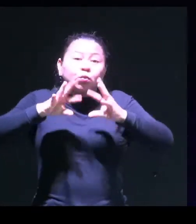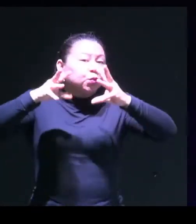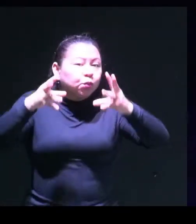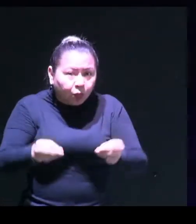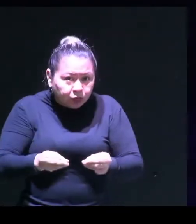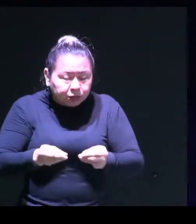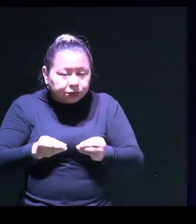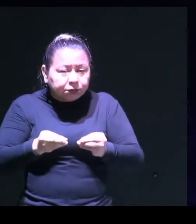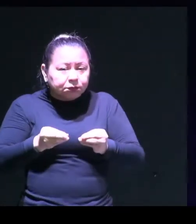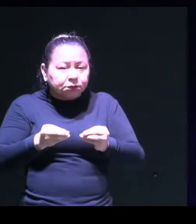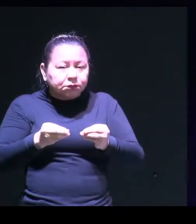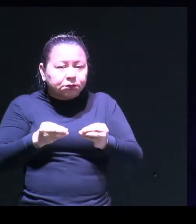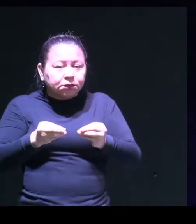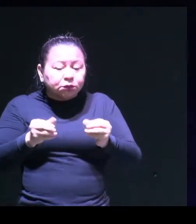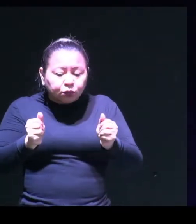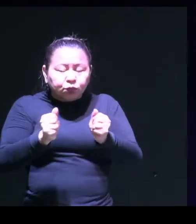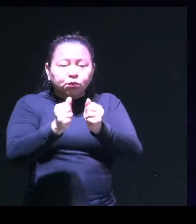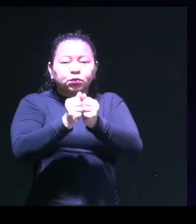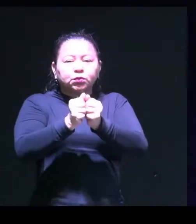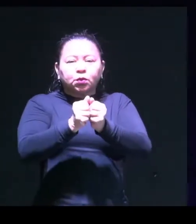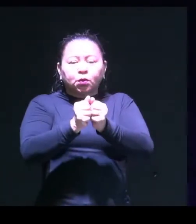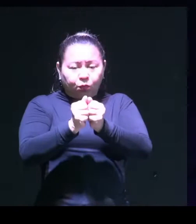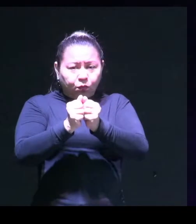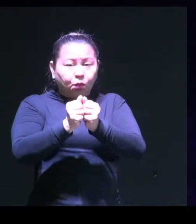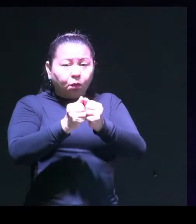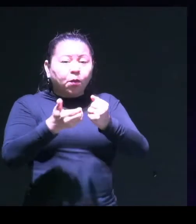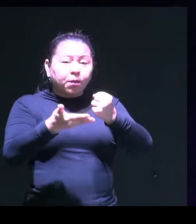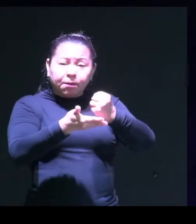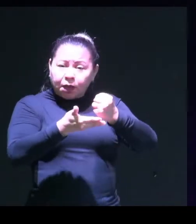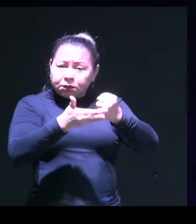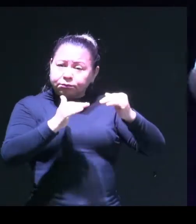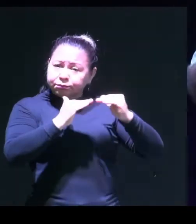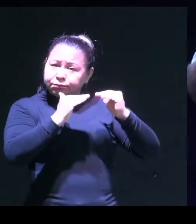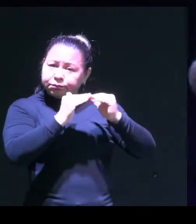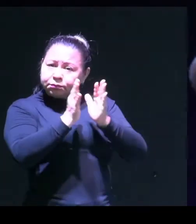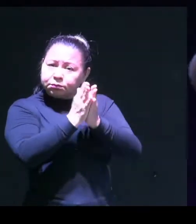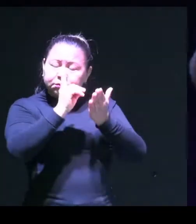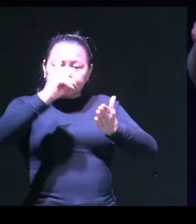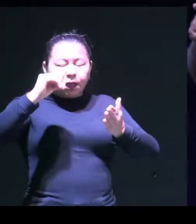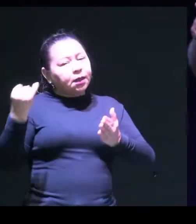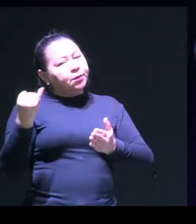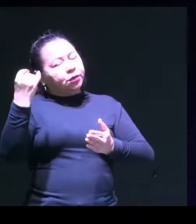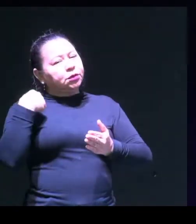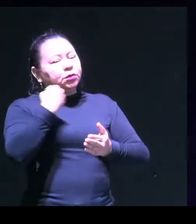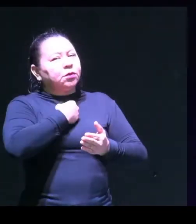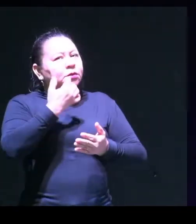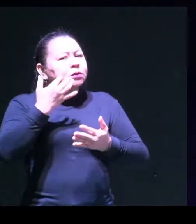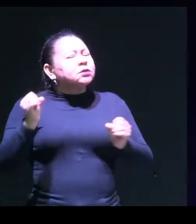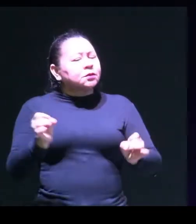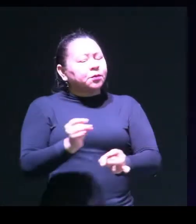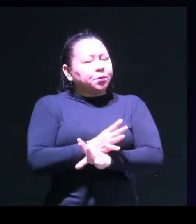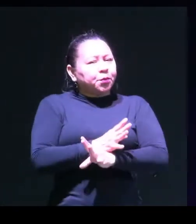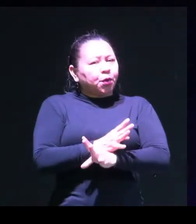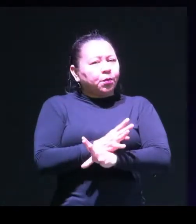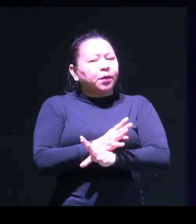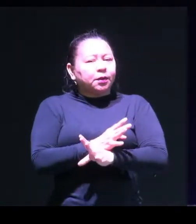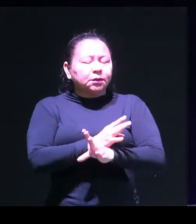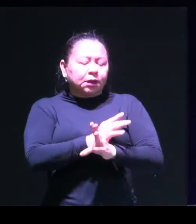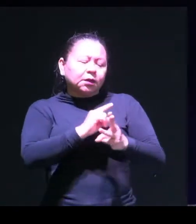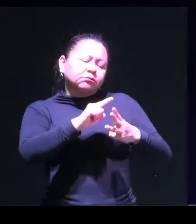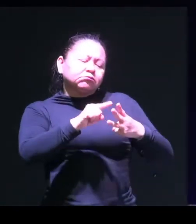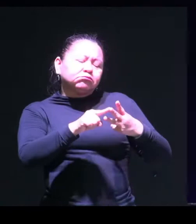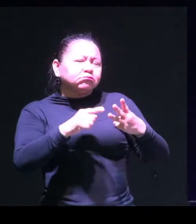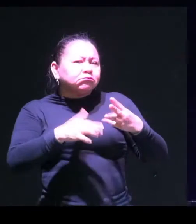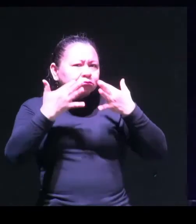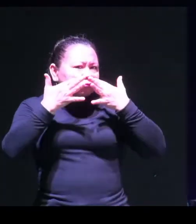todas se julgam basear na Bíblia. Então, é importante que nós estejamos preparados para qualquer uma delas. Então,